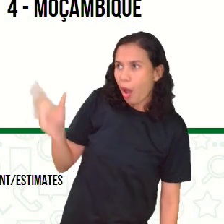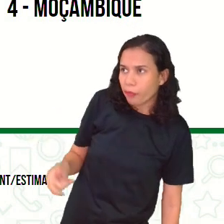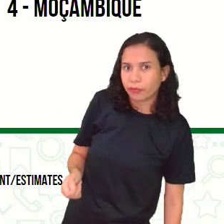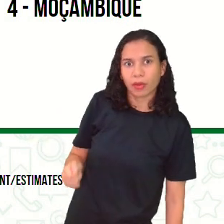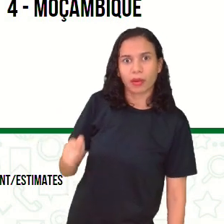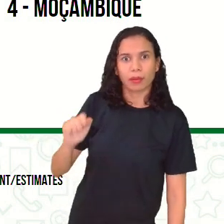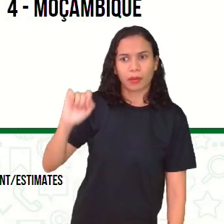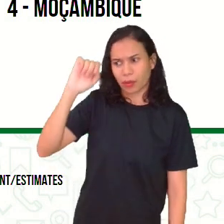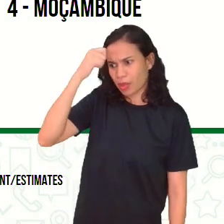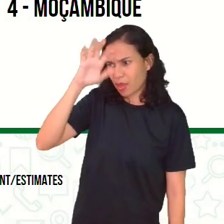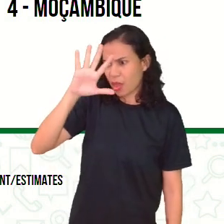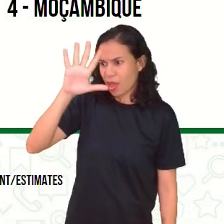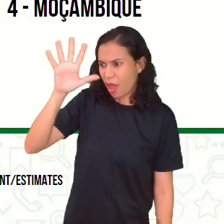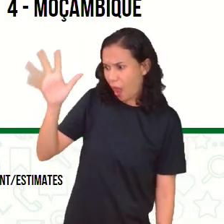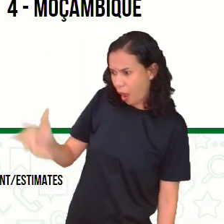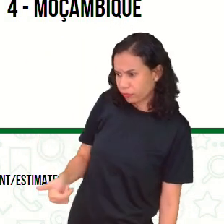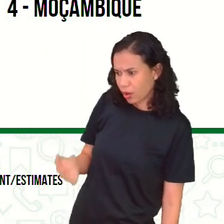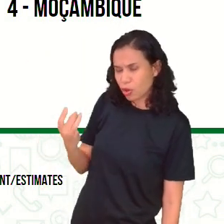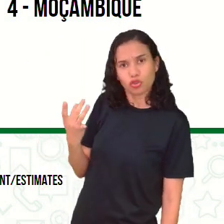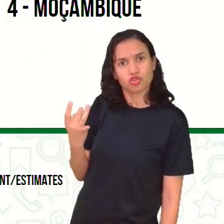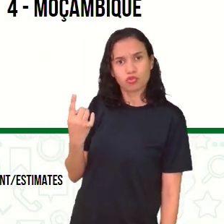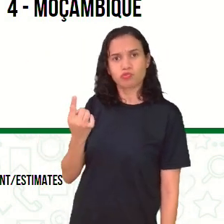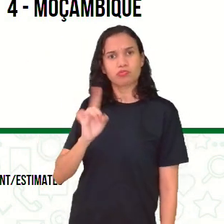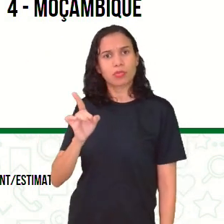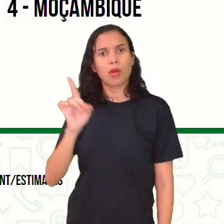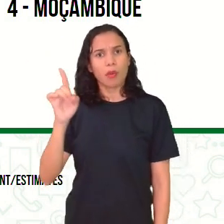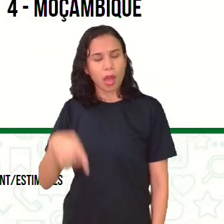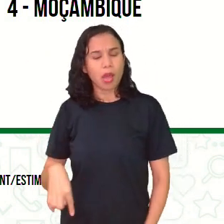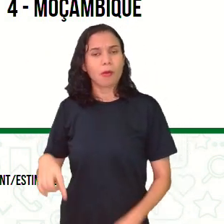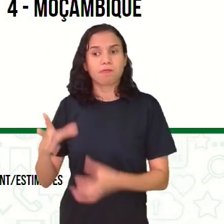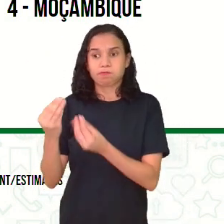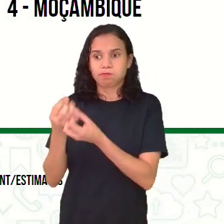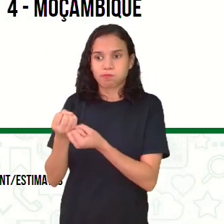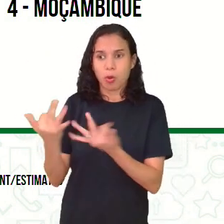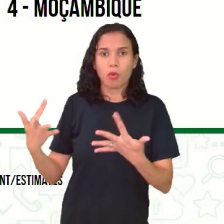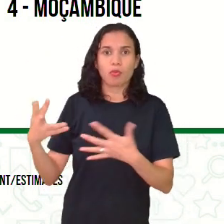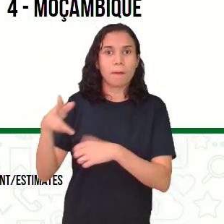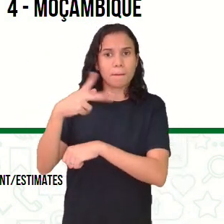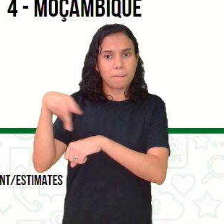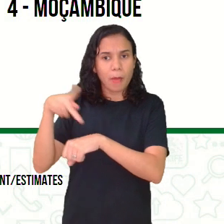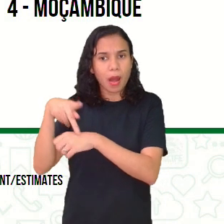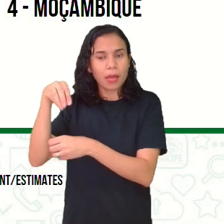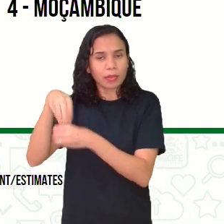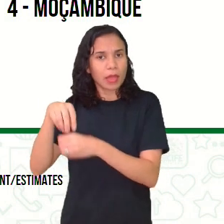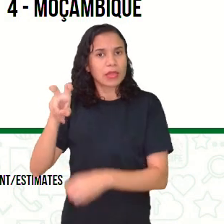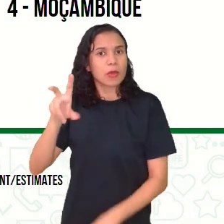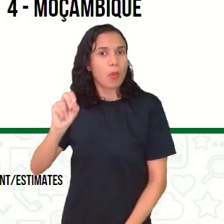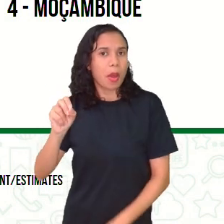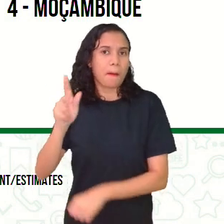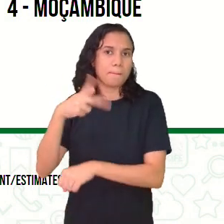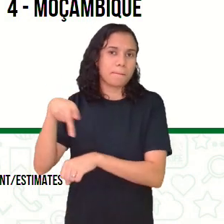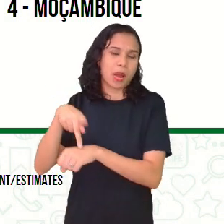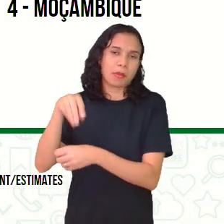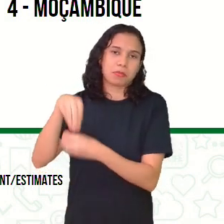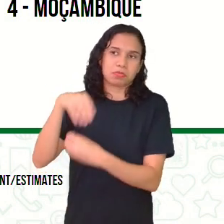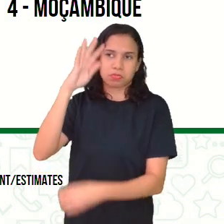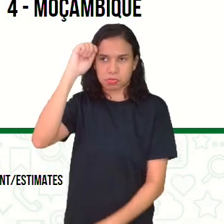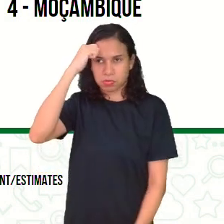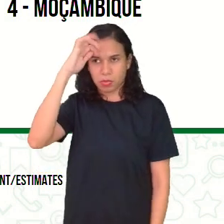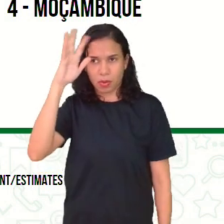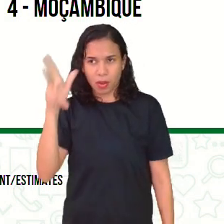geral, como se a África fosse uma coisa só, mas não é, pessoal, é um continente com mais de 50 países, né? Então, vejam aí esse